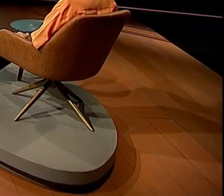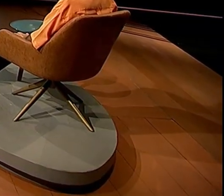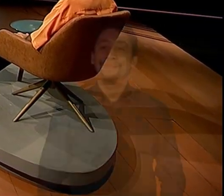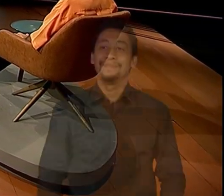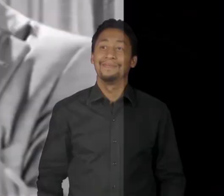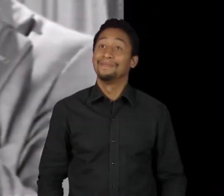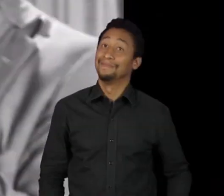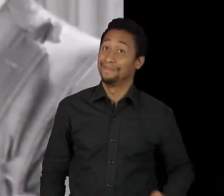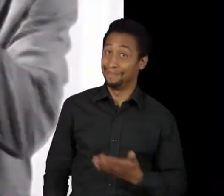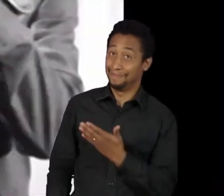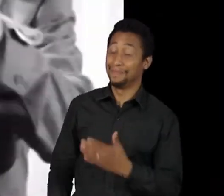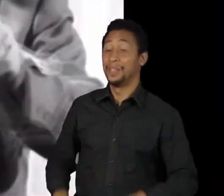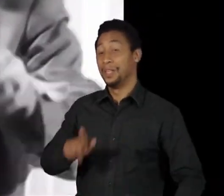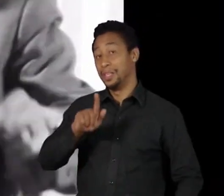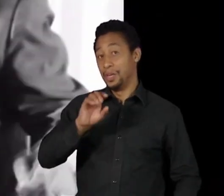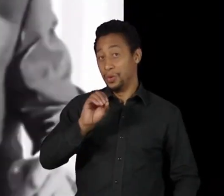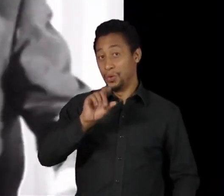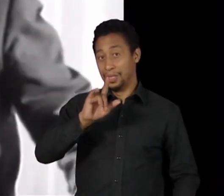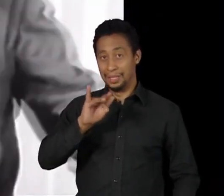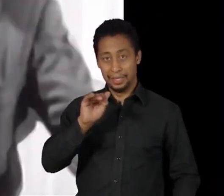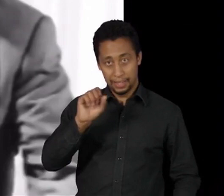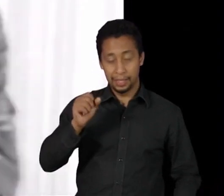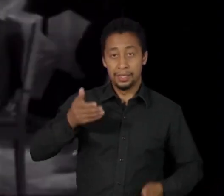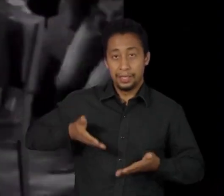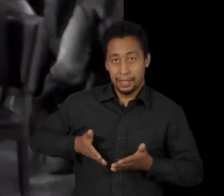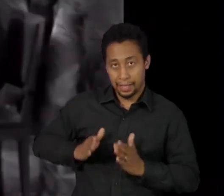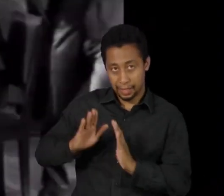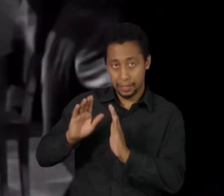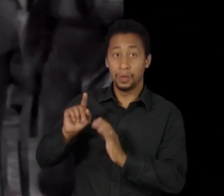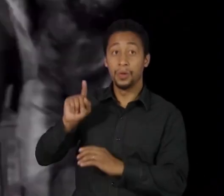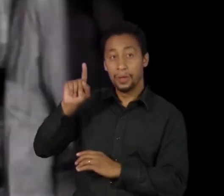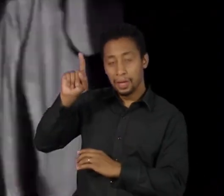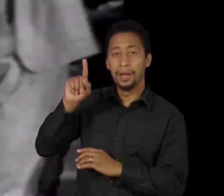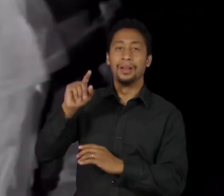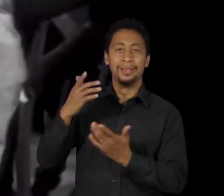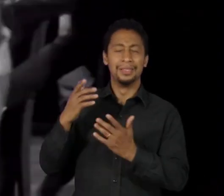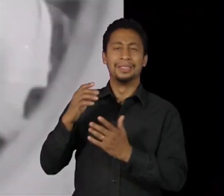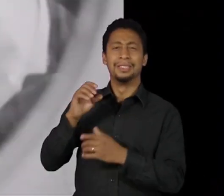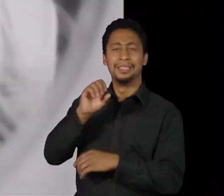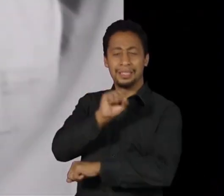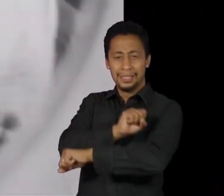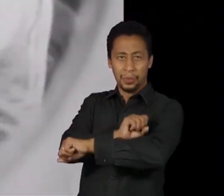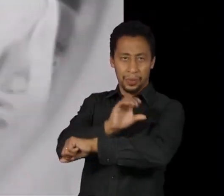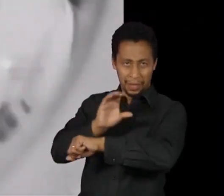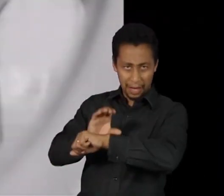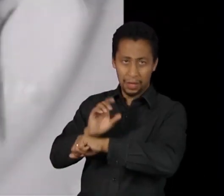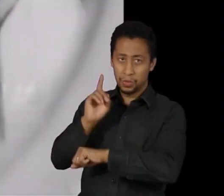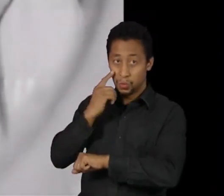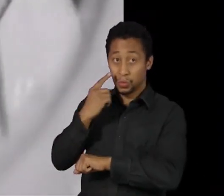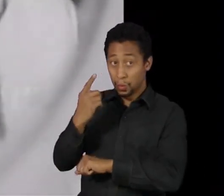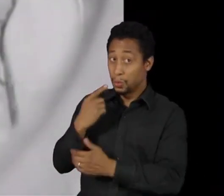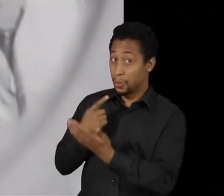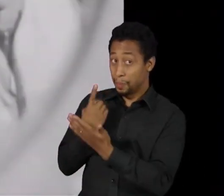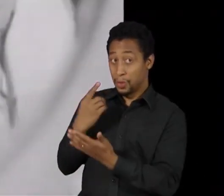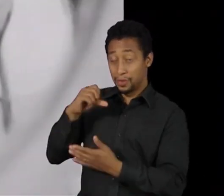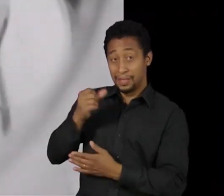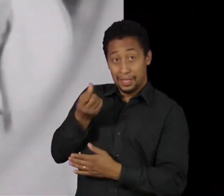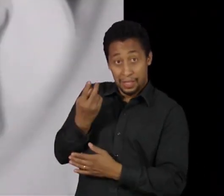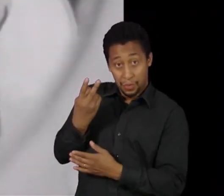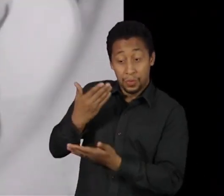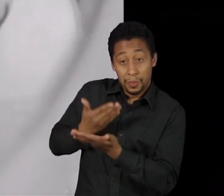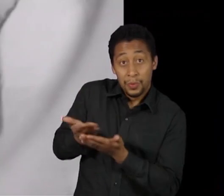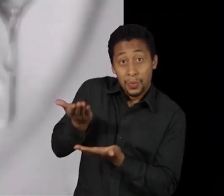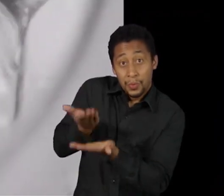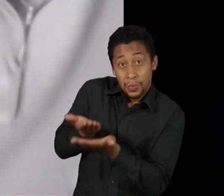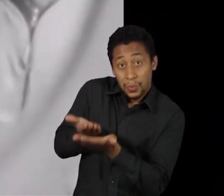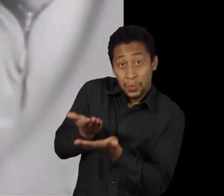Ronald Golias nasceu em São Carlos em 1929 e estreou nos palcos aos 8 anos de idade na escola em que